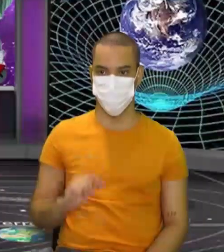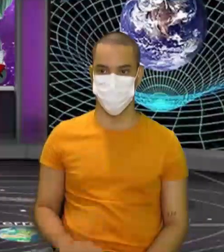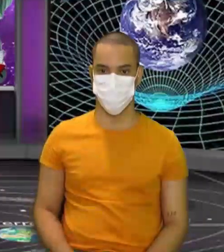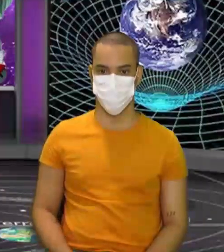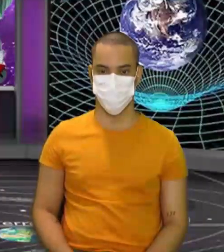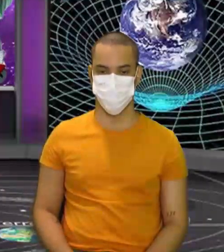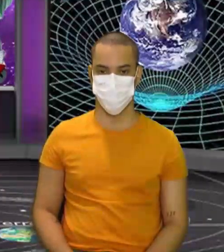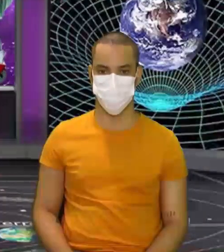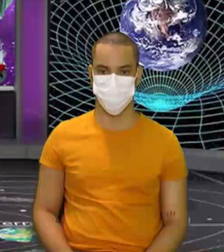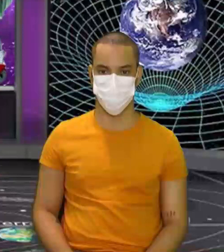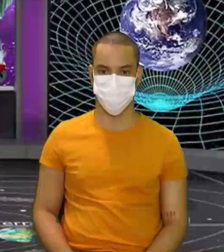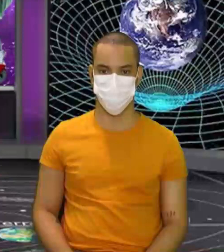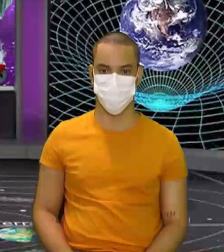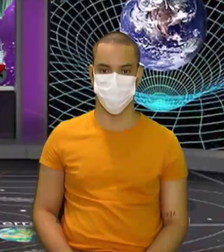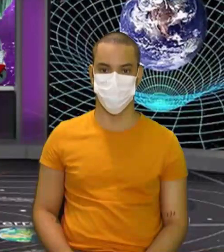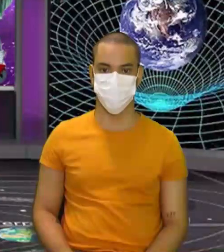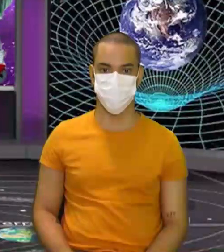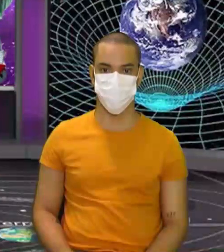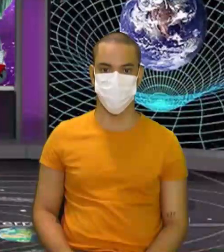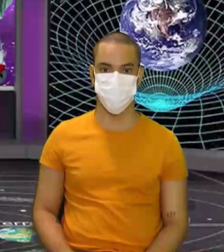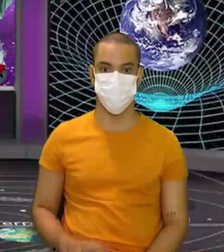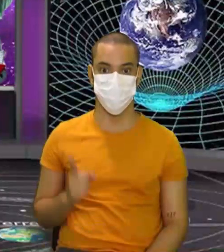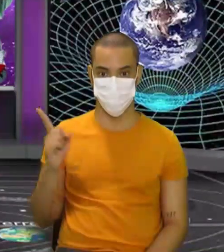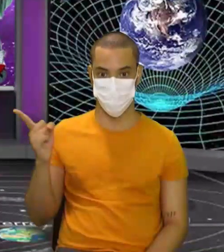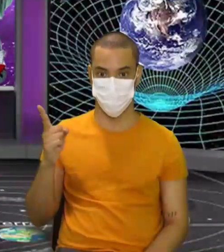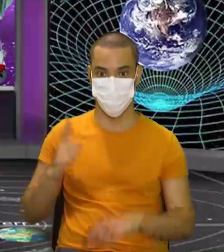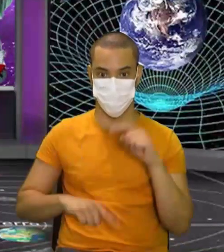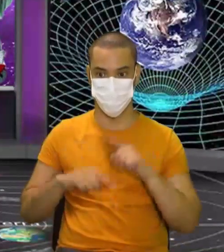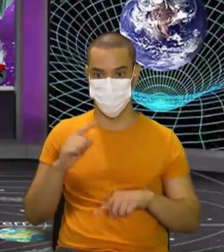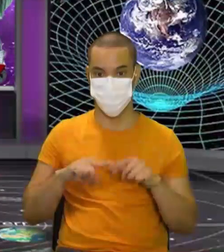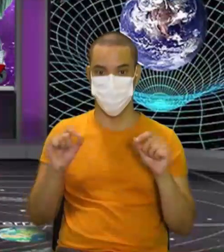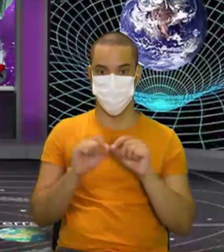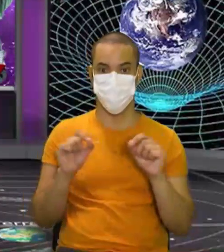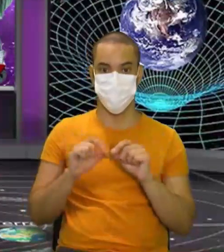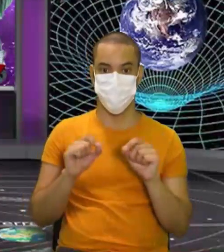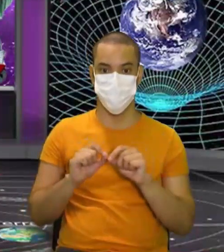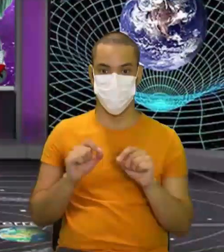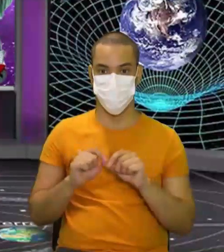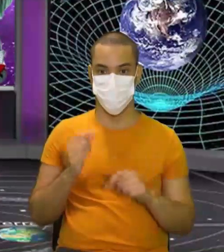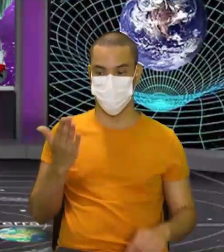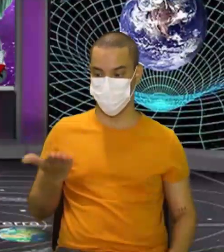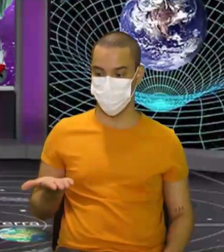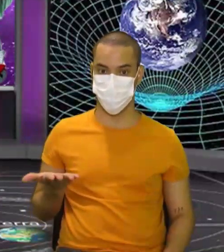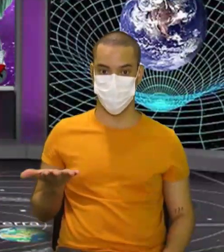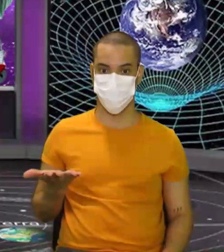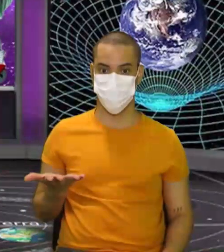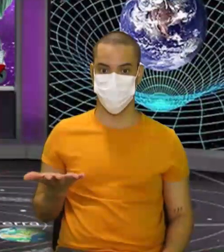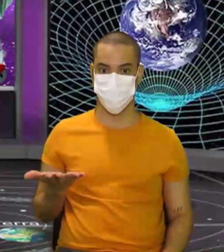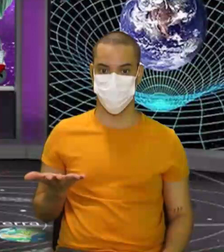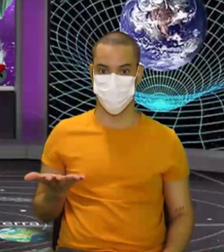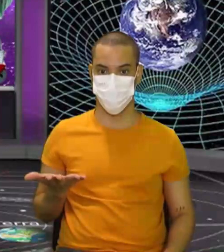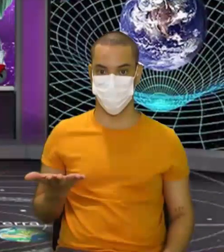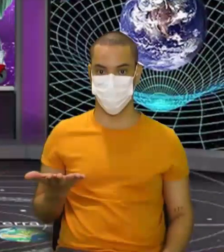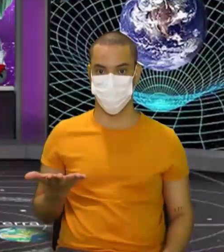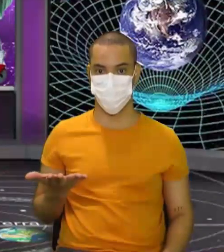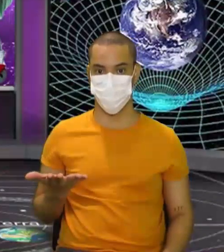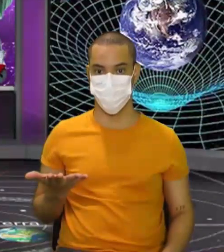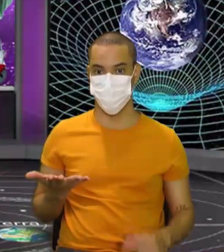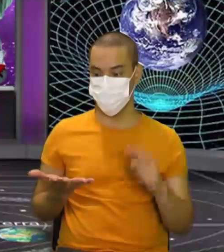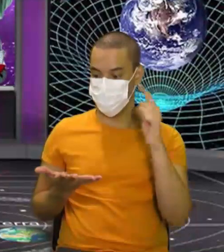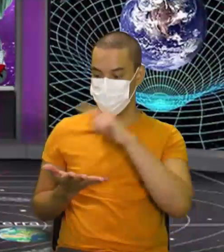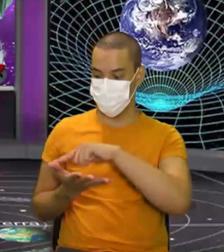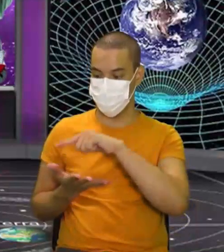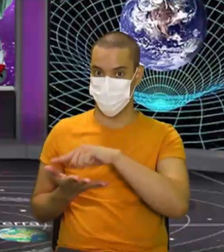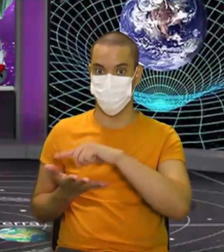aqui. Você vai ter ali, ó, um objeto está fazendo um ângulozinho, você coloca ali campo e